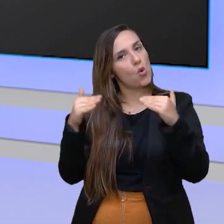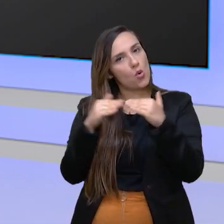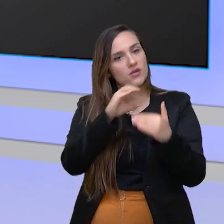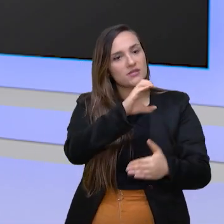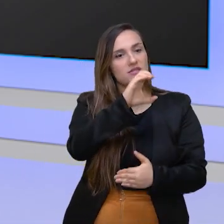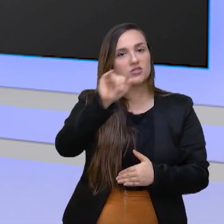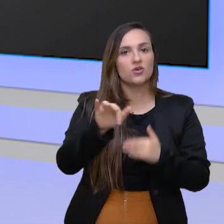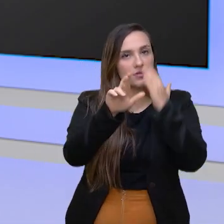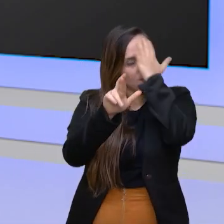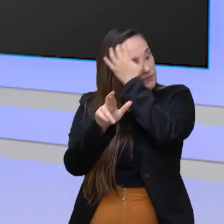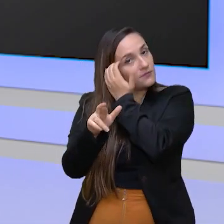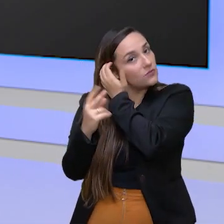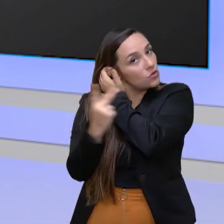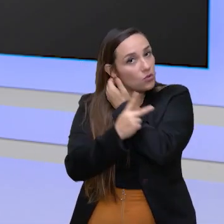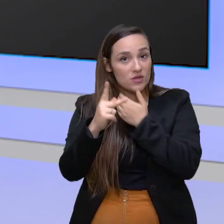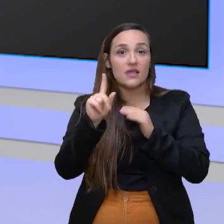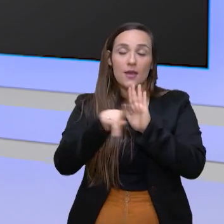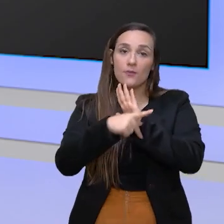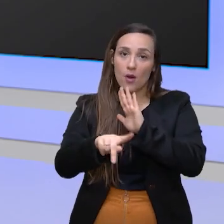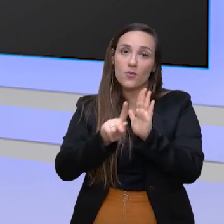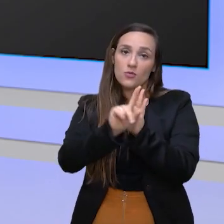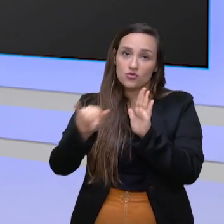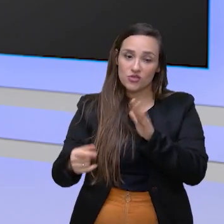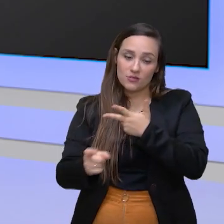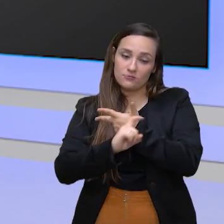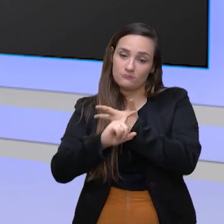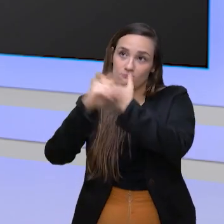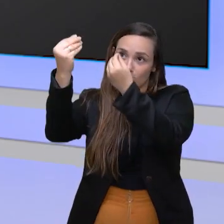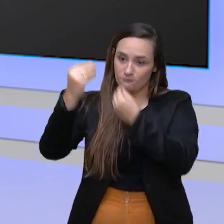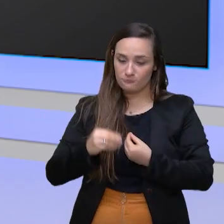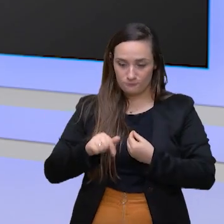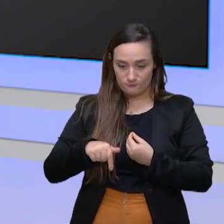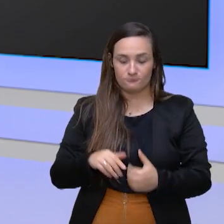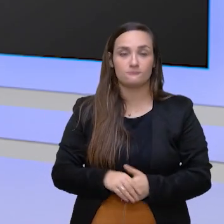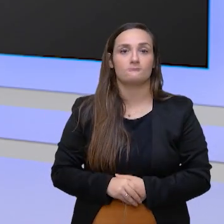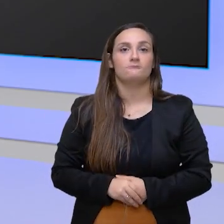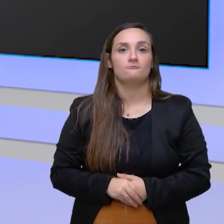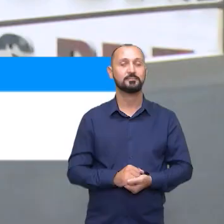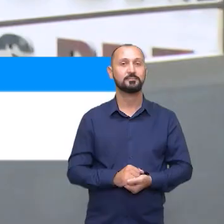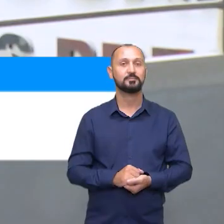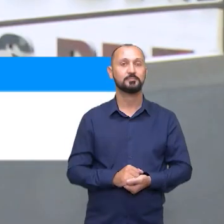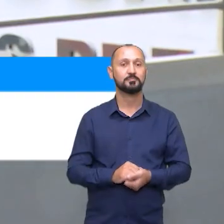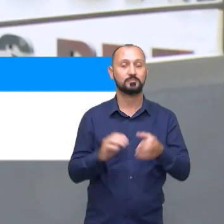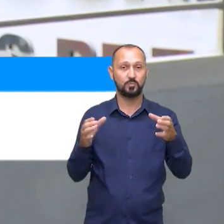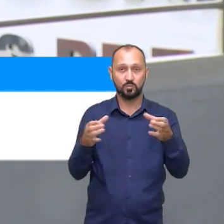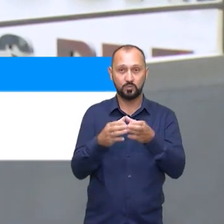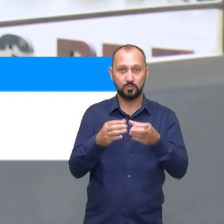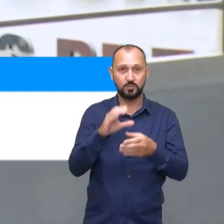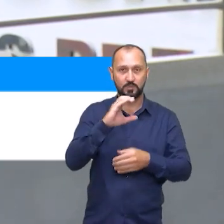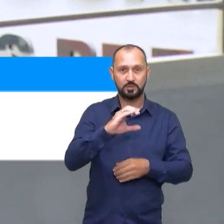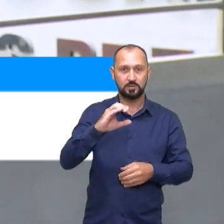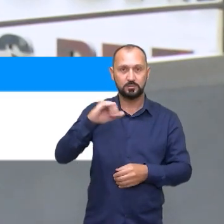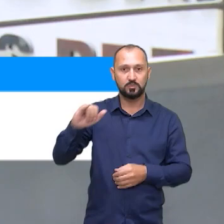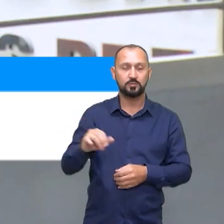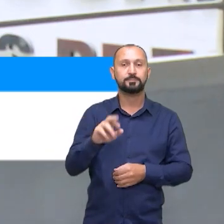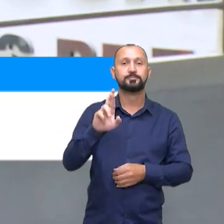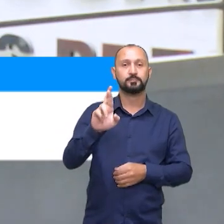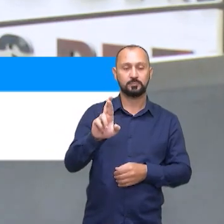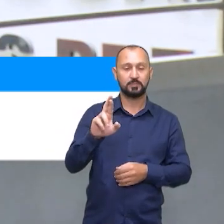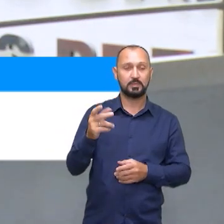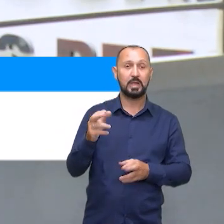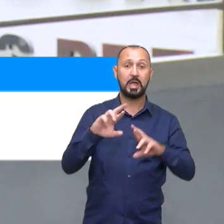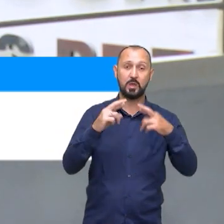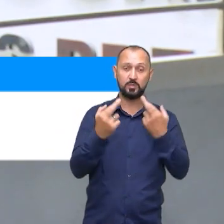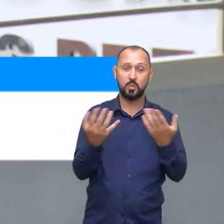pareceres favoráveis da CCJR. Ambos projetos são do Poder Executivo. Os membros da CCJR